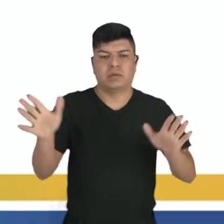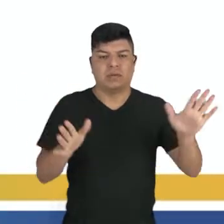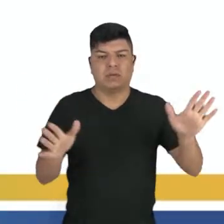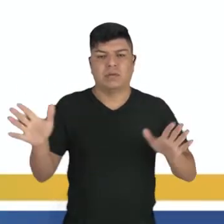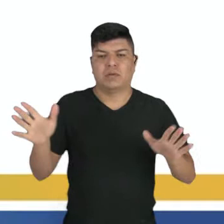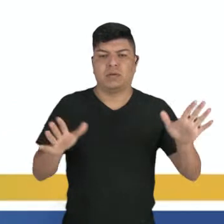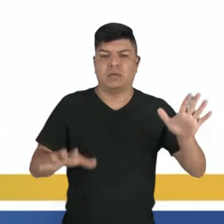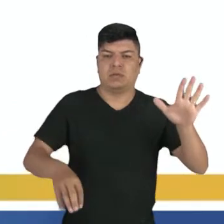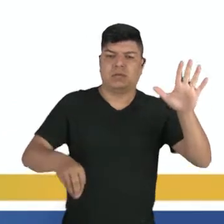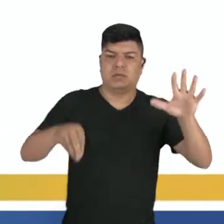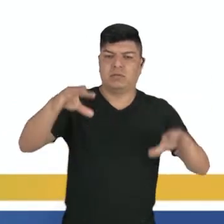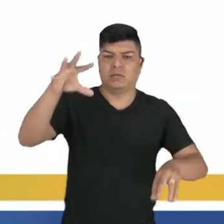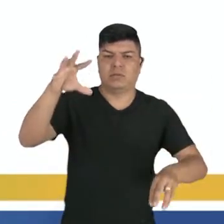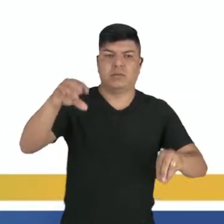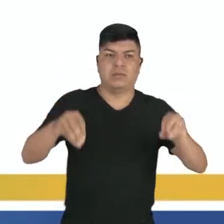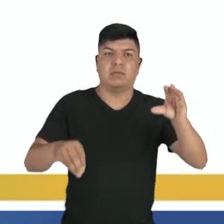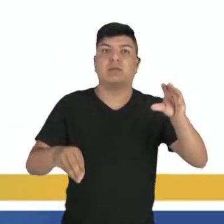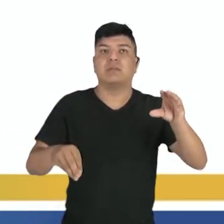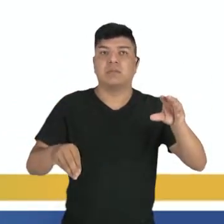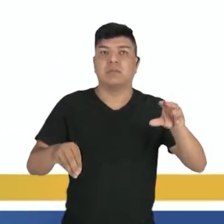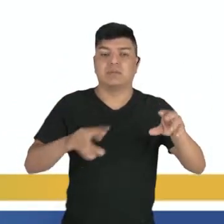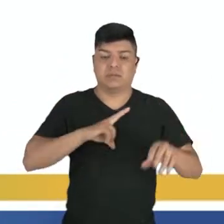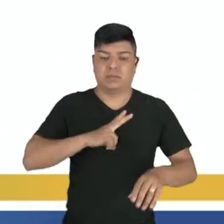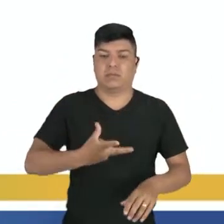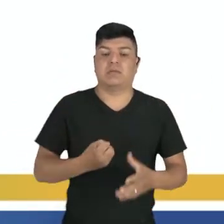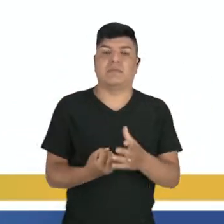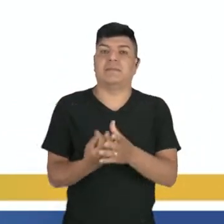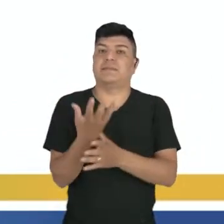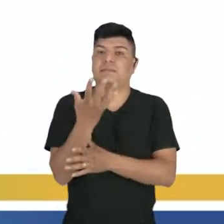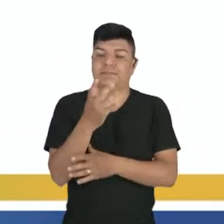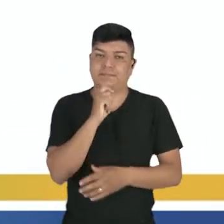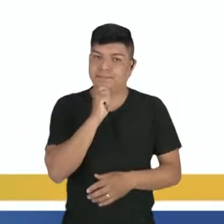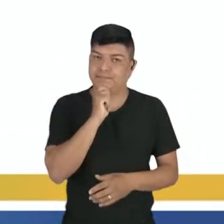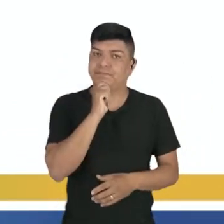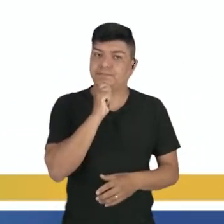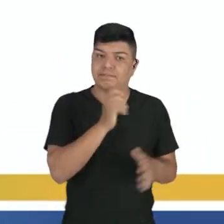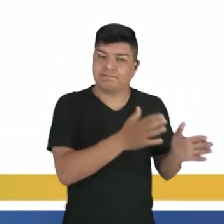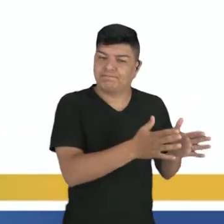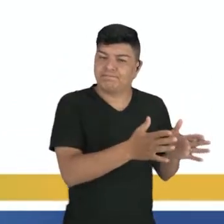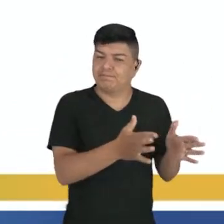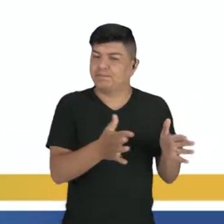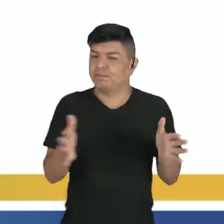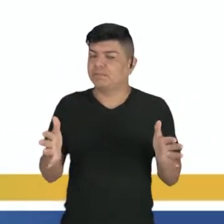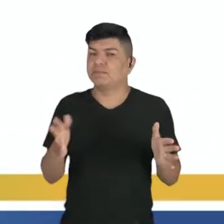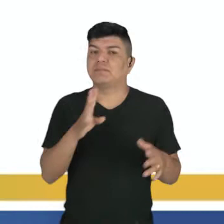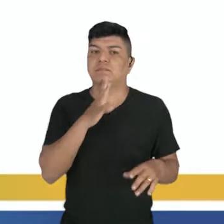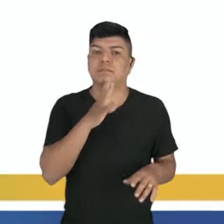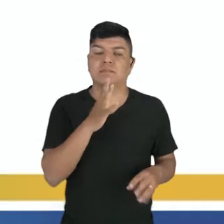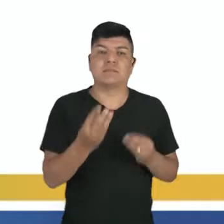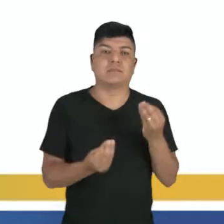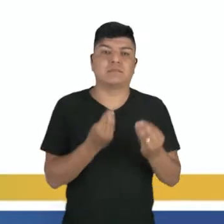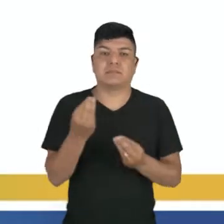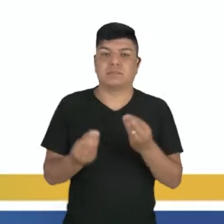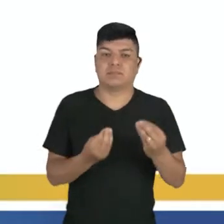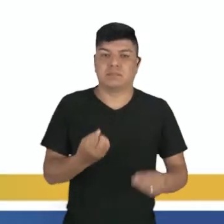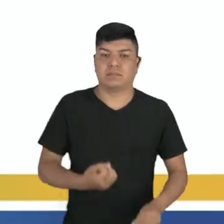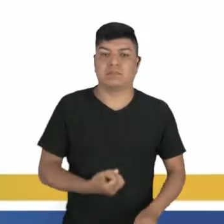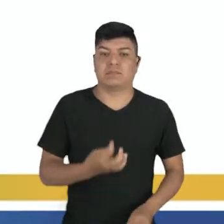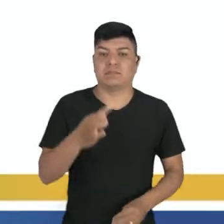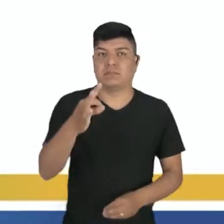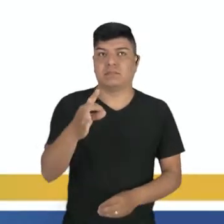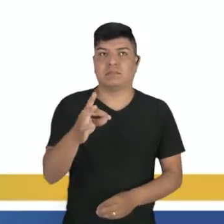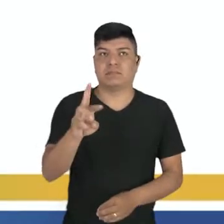estava em processo de formação. Esse período ele é conhecido como trovadorismo. Portanto, o trovadorismo é o